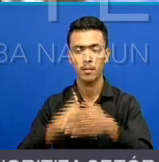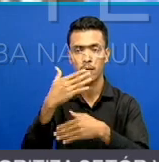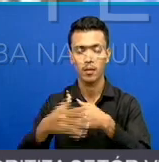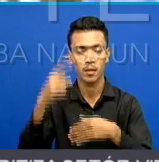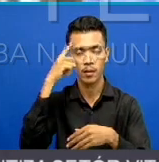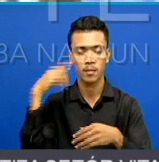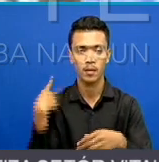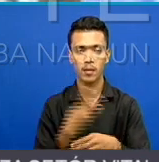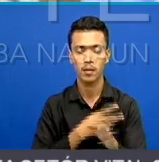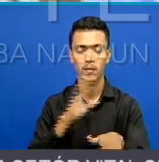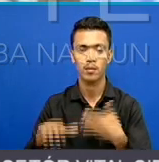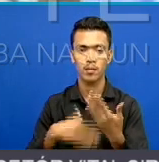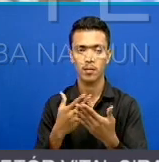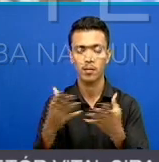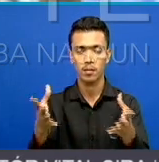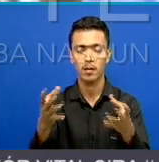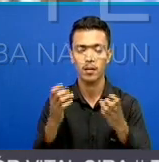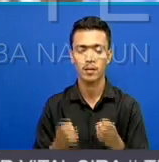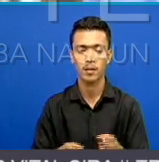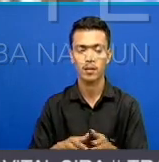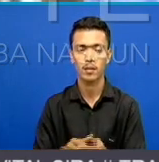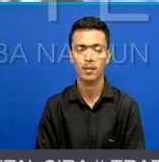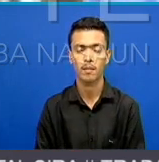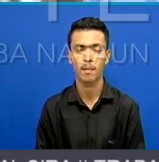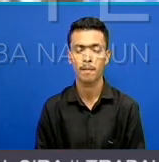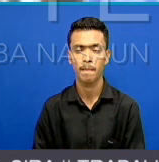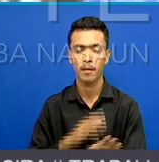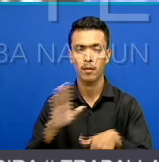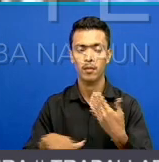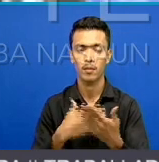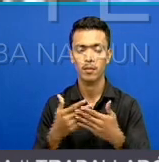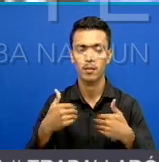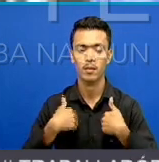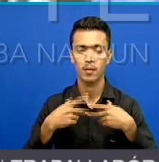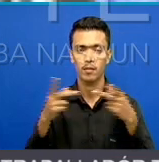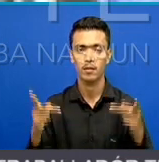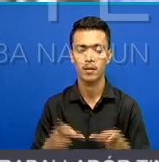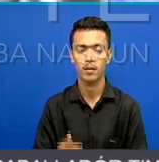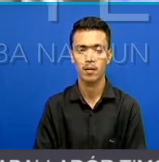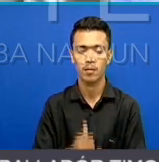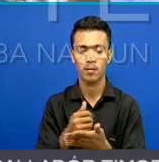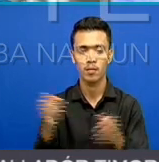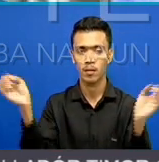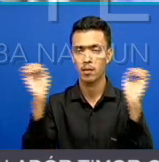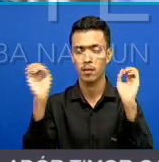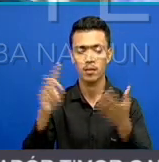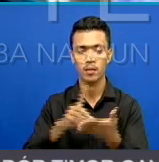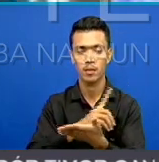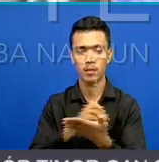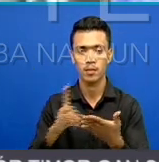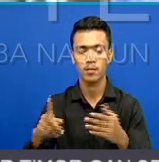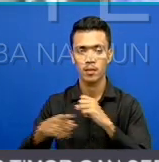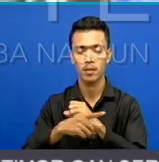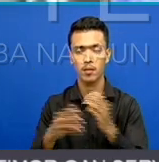hototu ne vontade dia. Usi kik to bot hototu ia espaço para tu servir raidane, sem discriminação. Nia partido